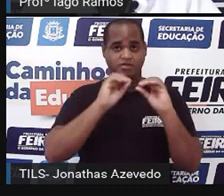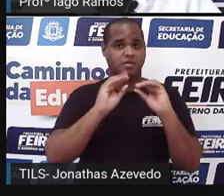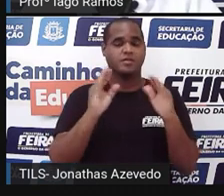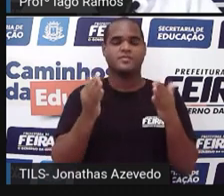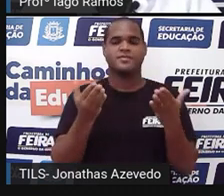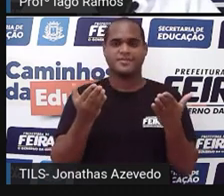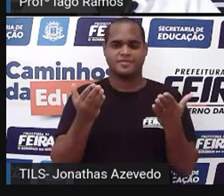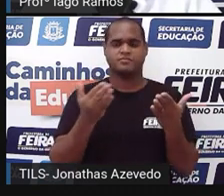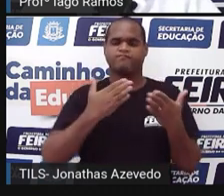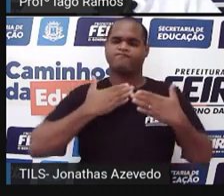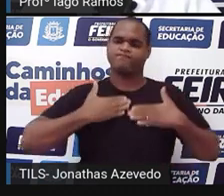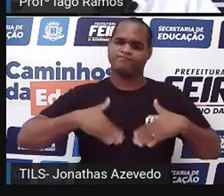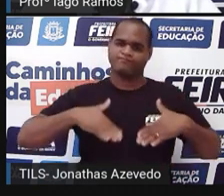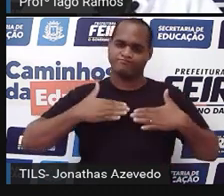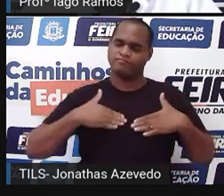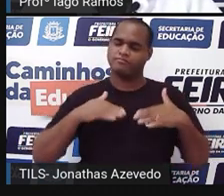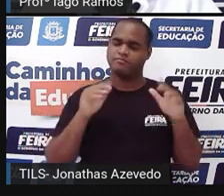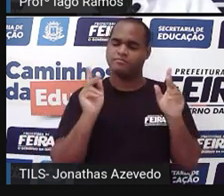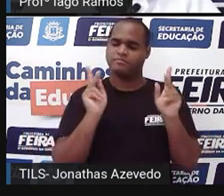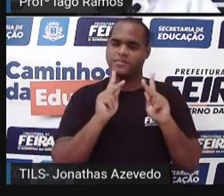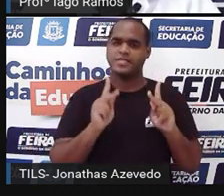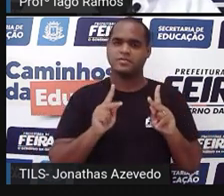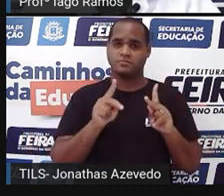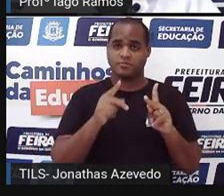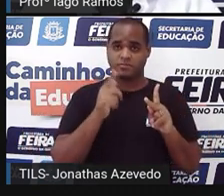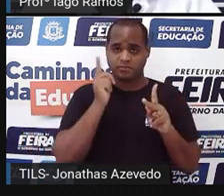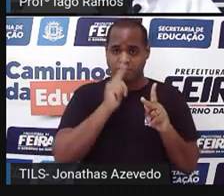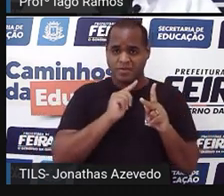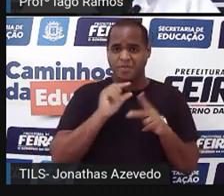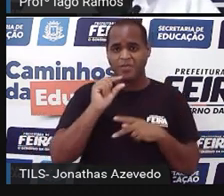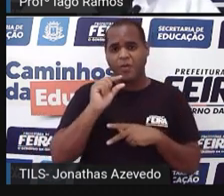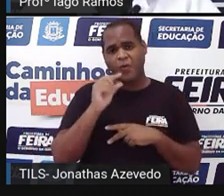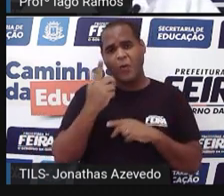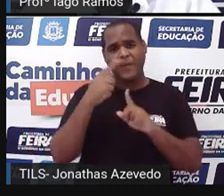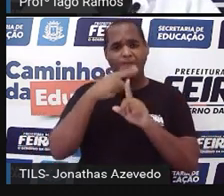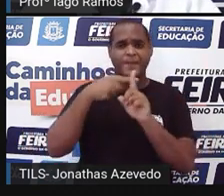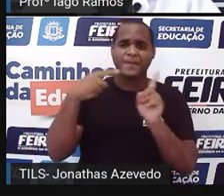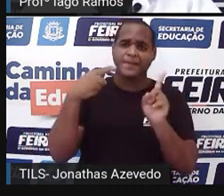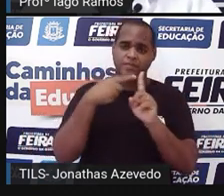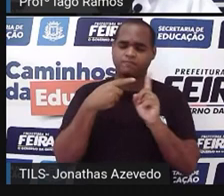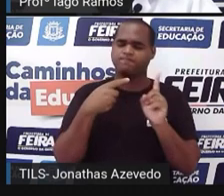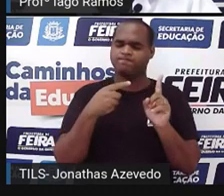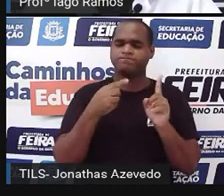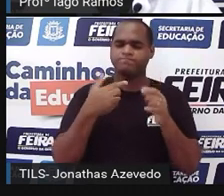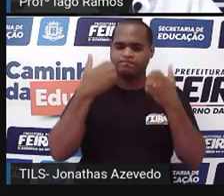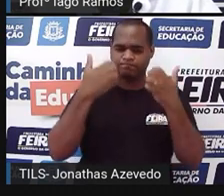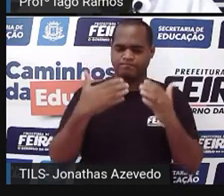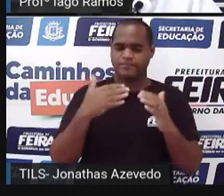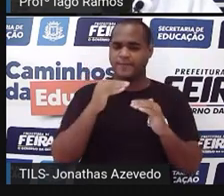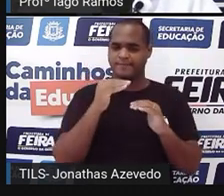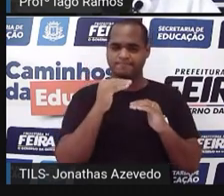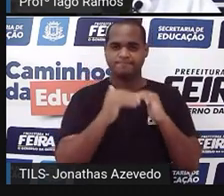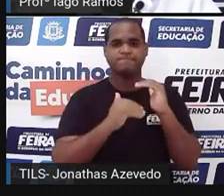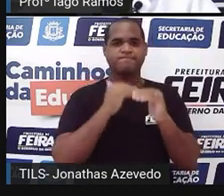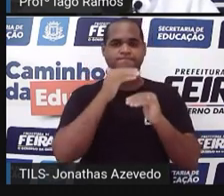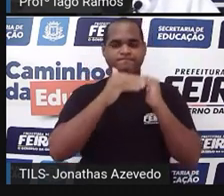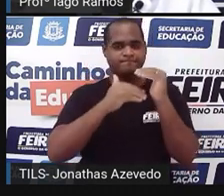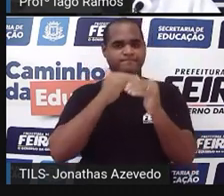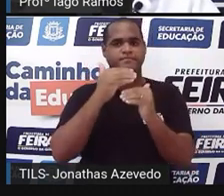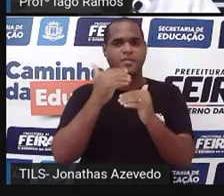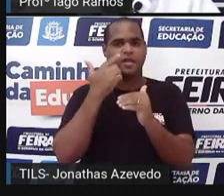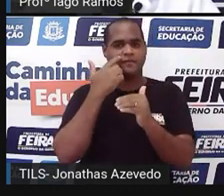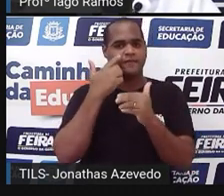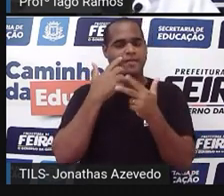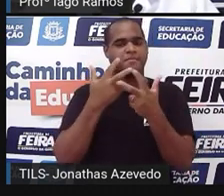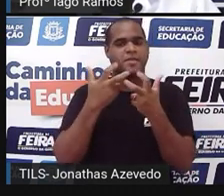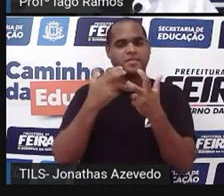aqui calma né se você acha que foi pouco se você acha que foi metade a gente vai evoluindo conforme a gente